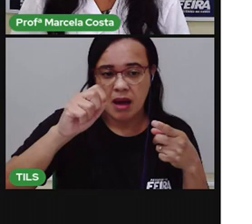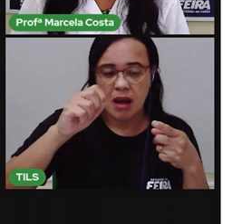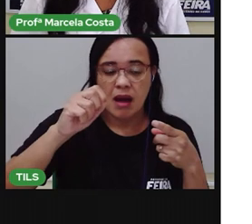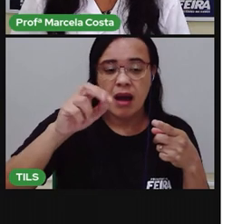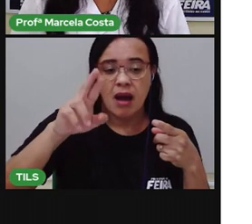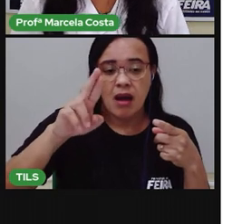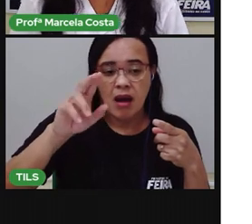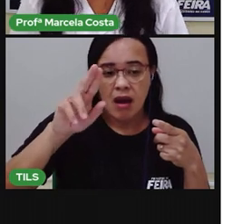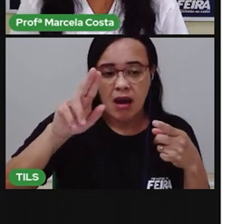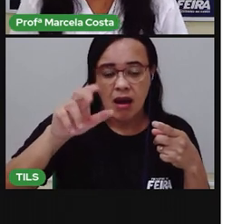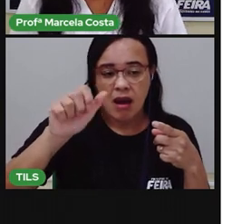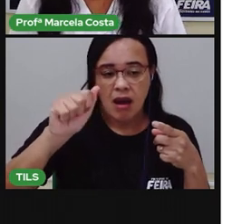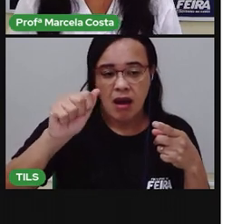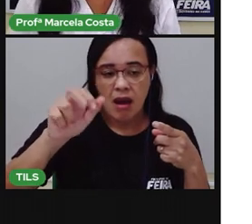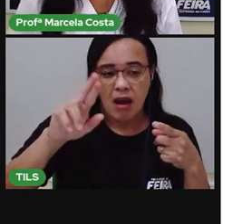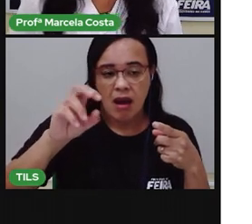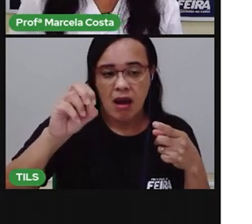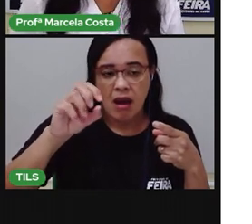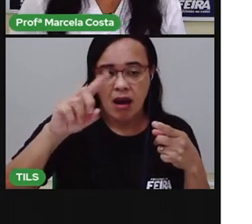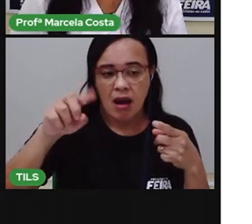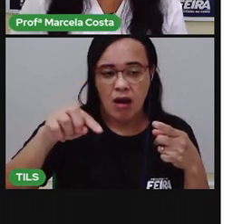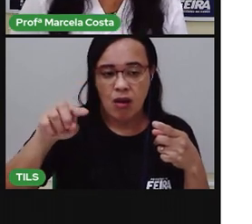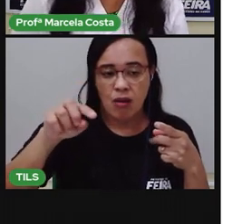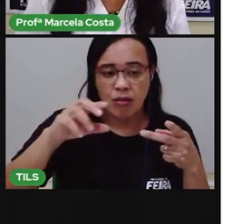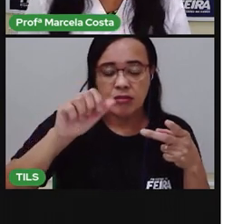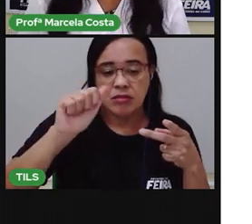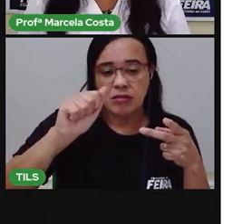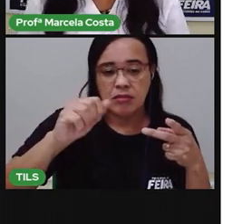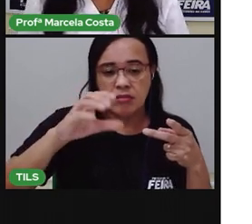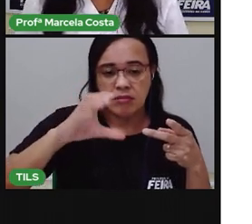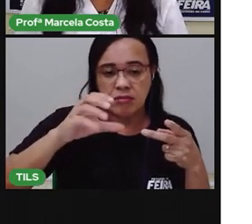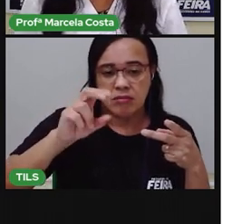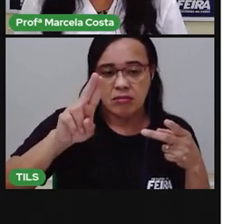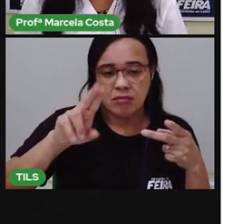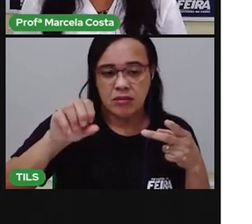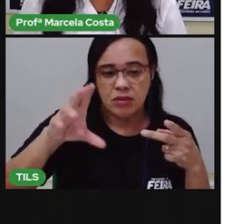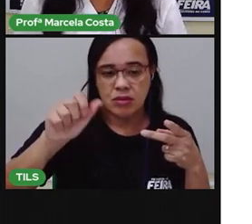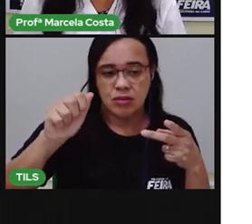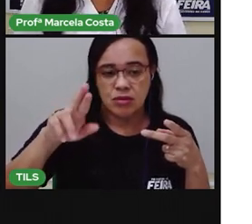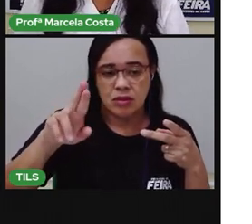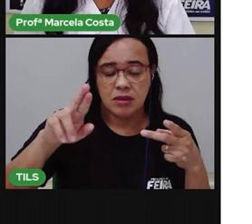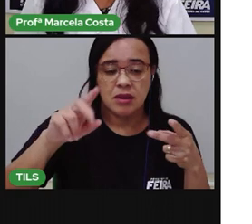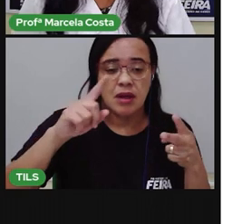inicial nessas duas palavras. Arroz, açúcar.